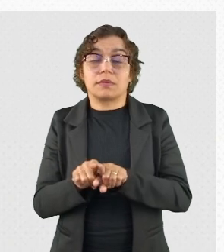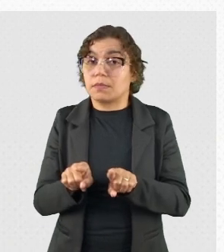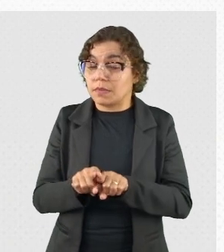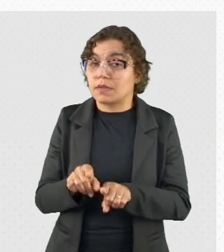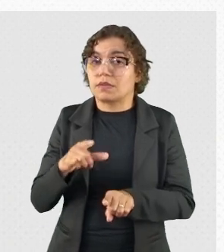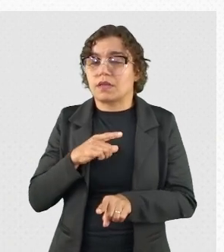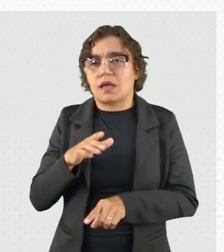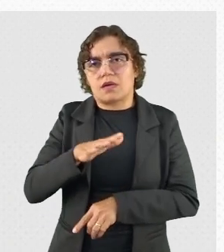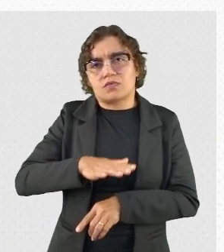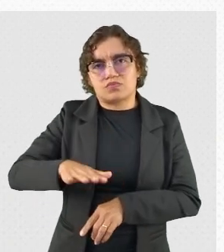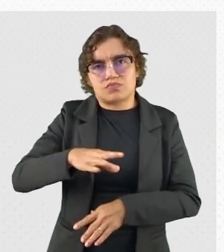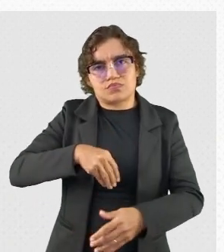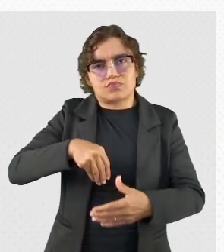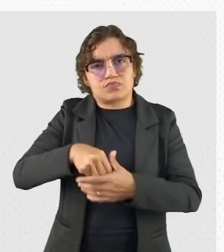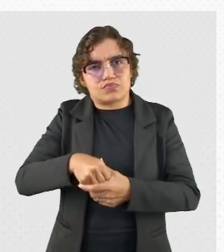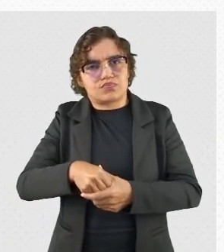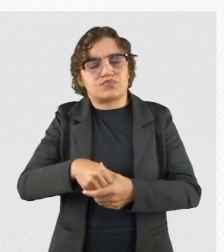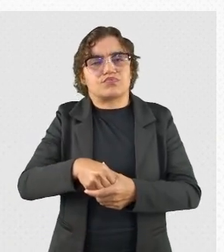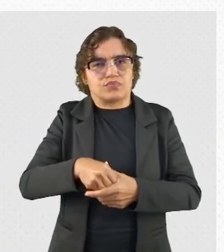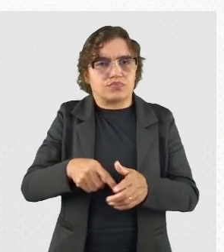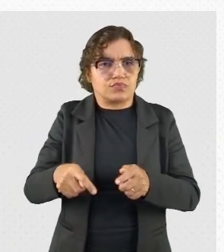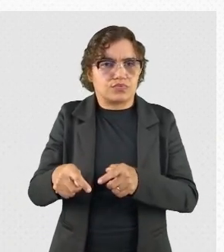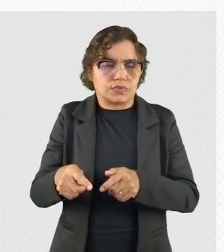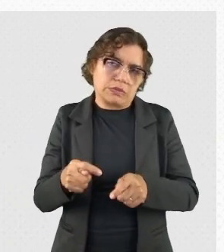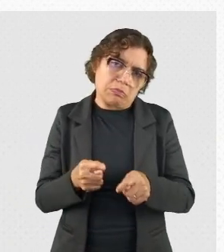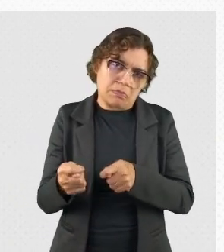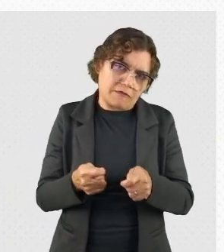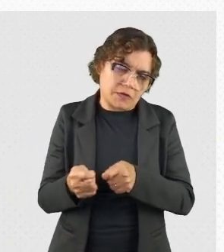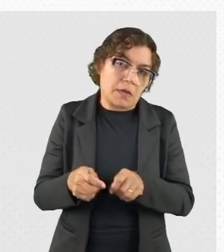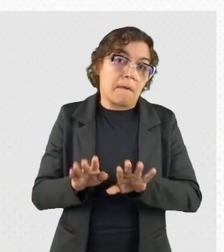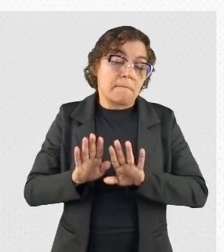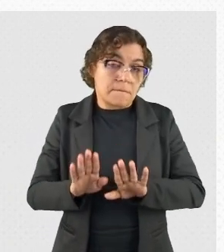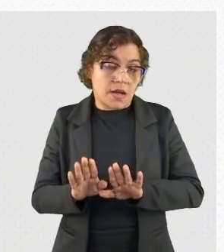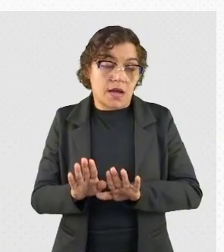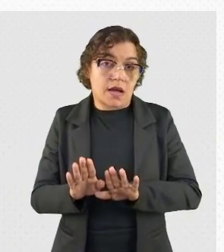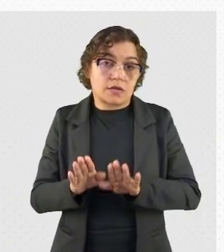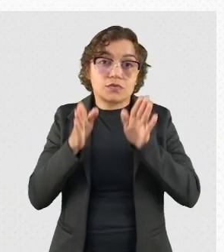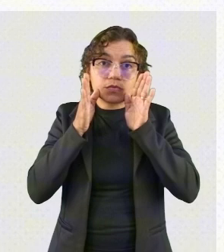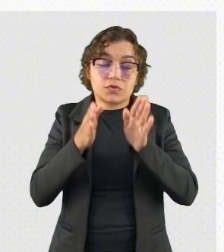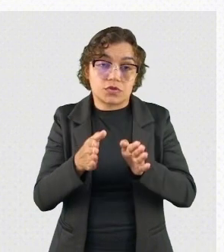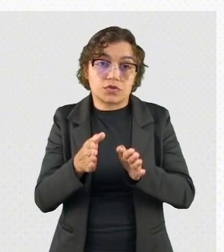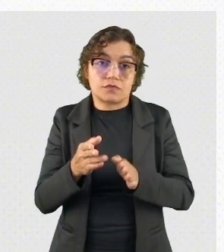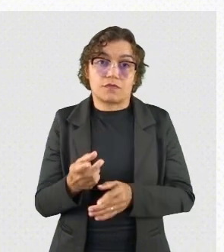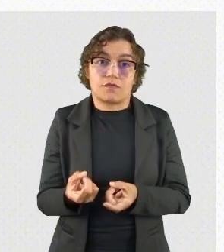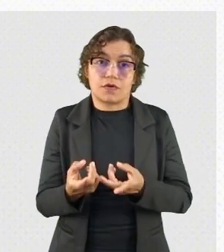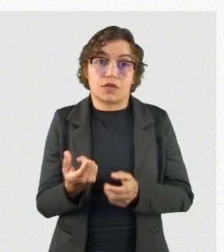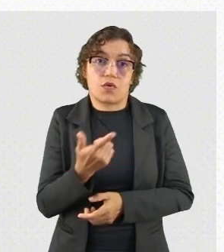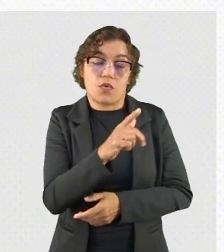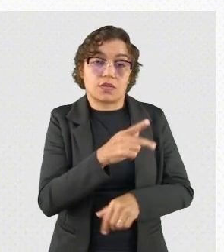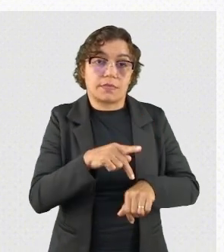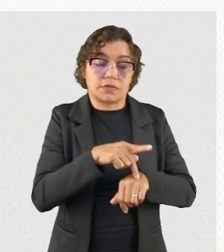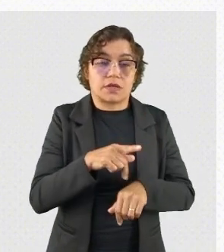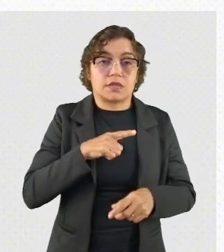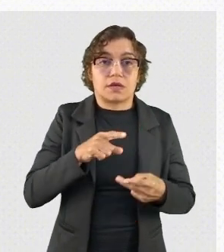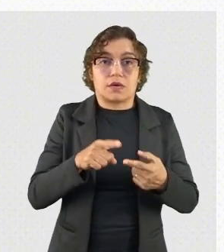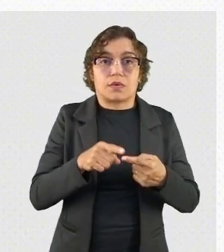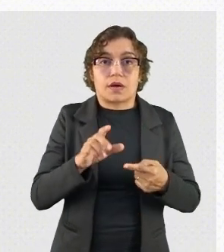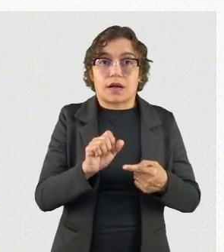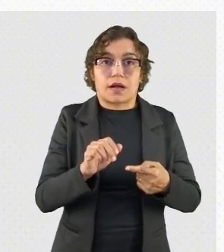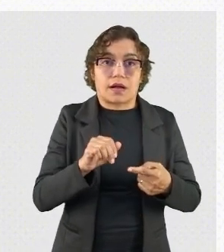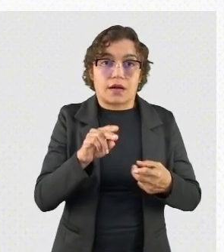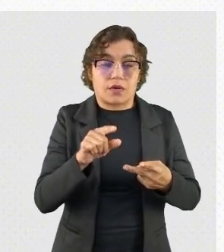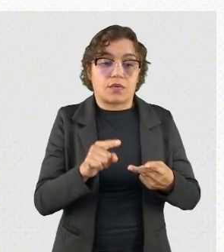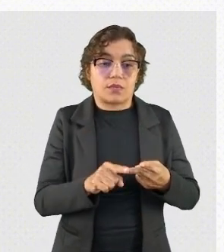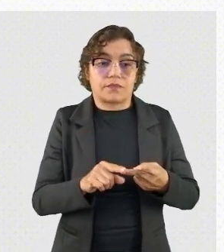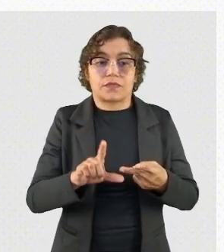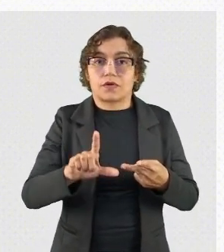para o mercado interno, mas para fins de exportações, você vai ter o cacau, você vai ter o látex que